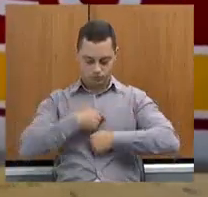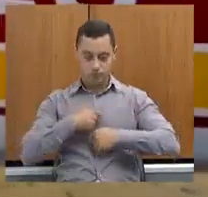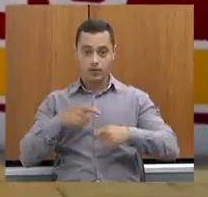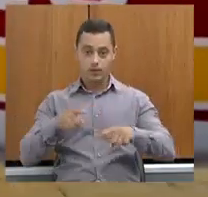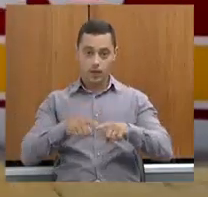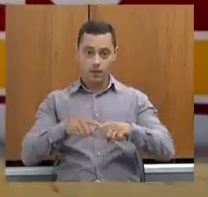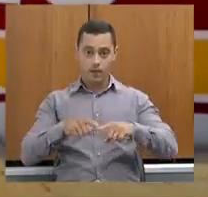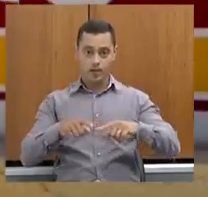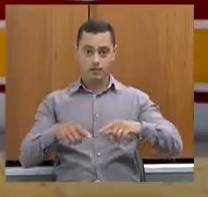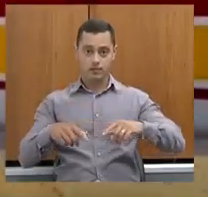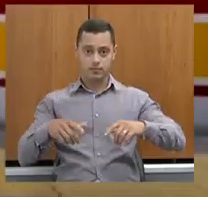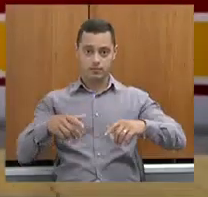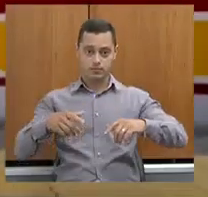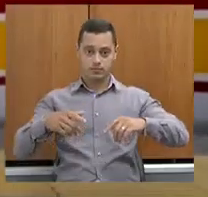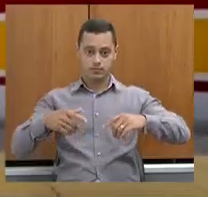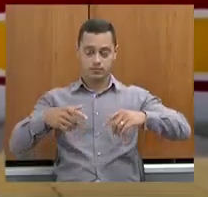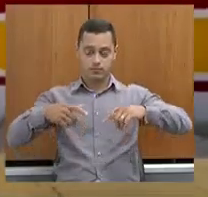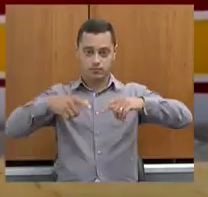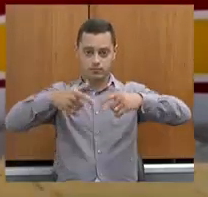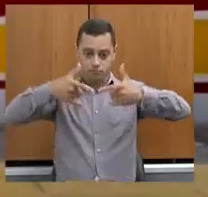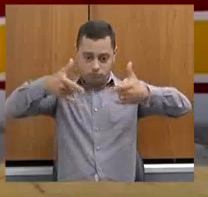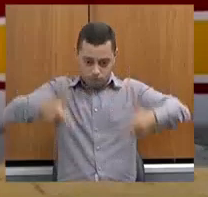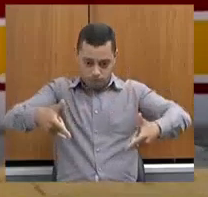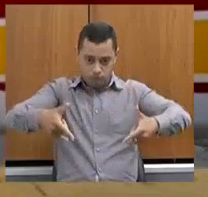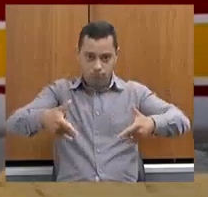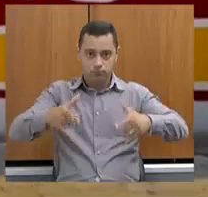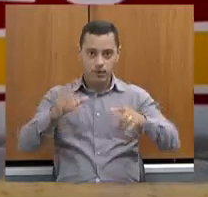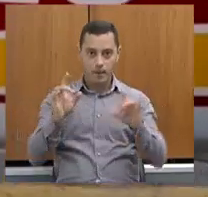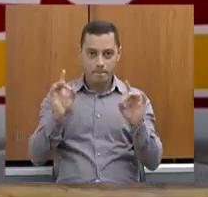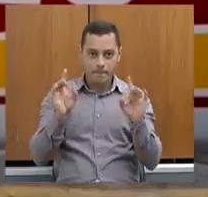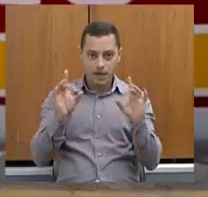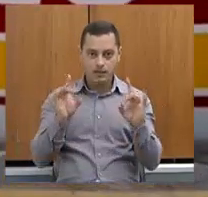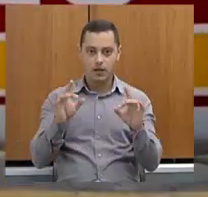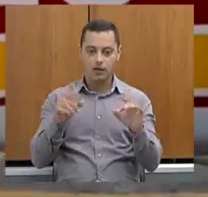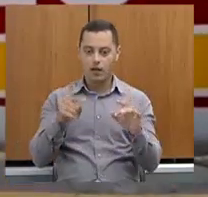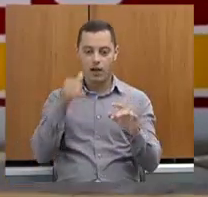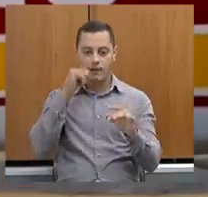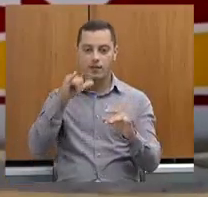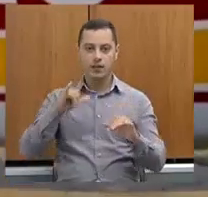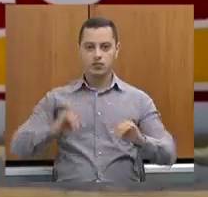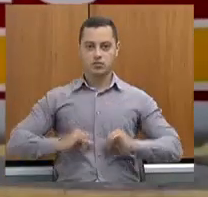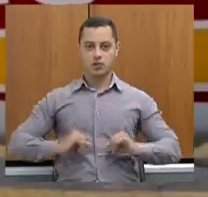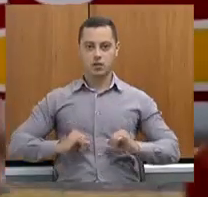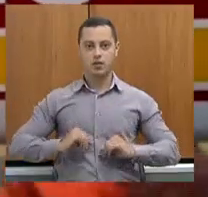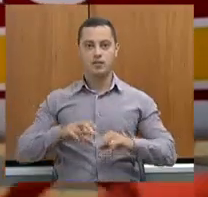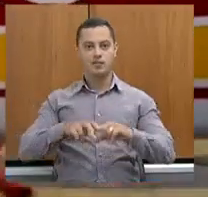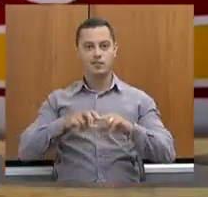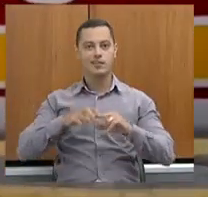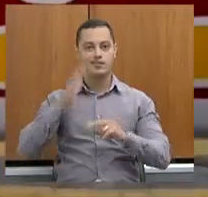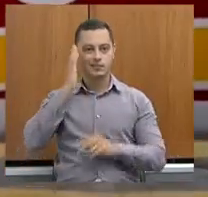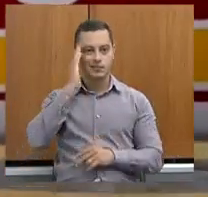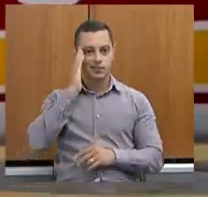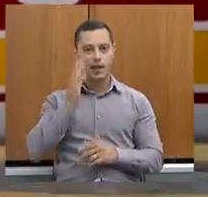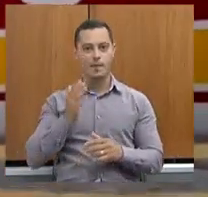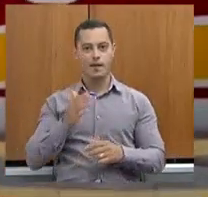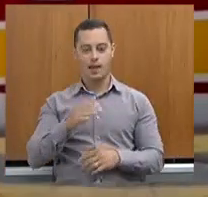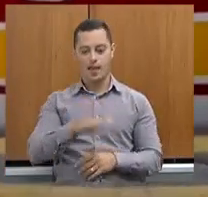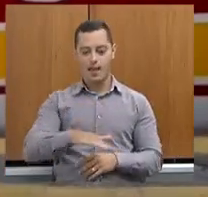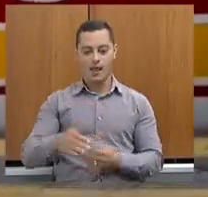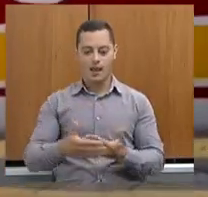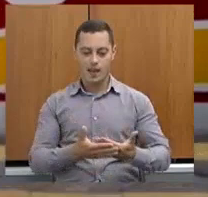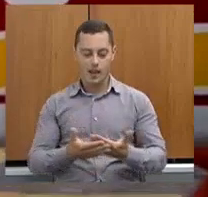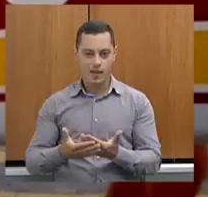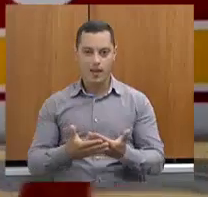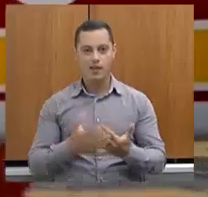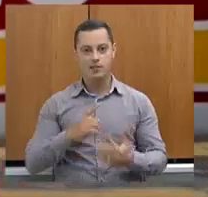ela foi encaixado em cima disso para que qualquer tela que ela tem ela não sofra com isso porque a criança ela sofre muito mais com altitude que